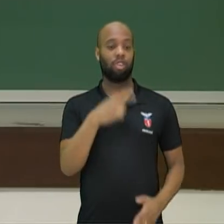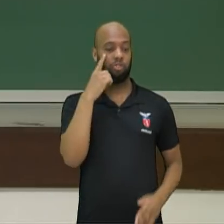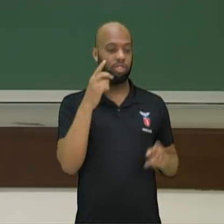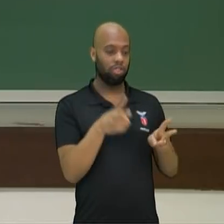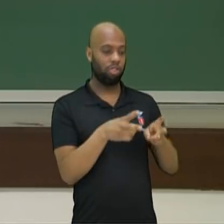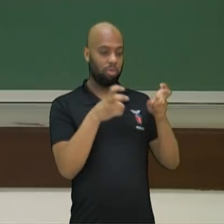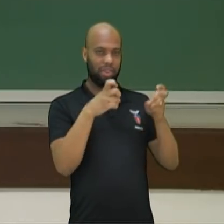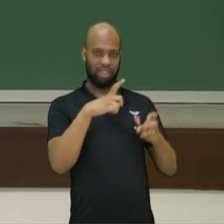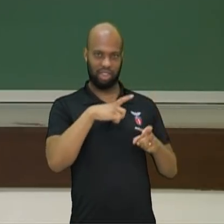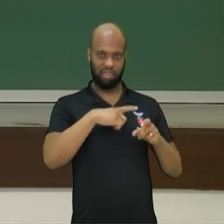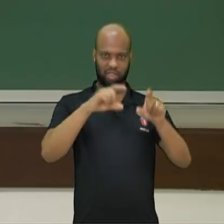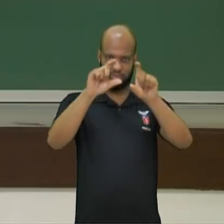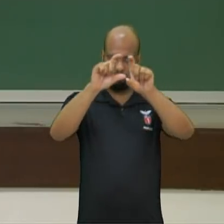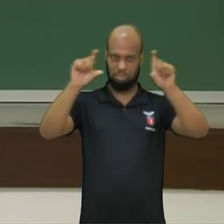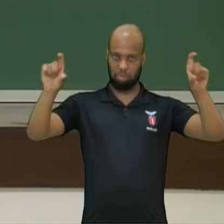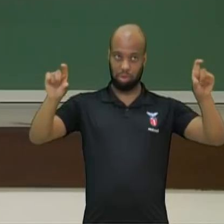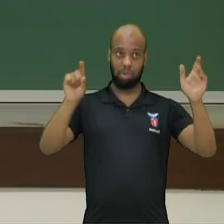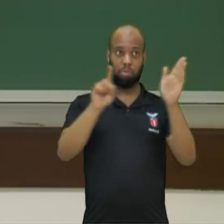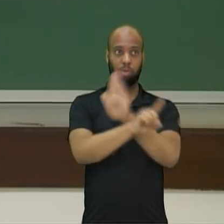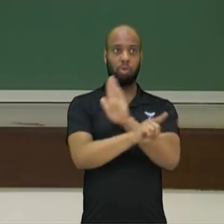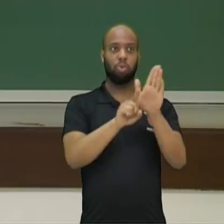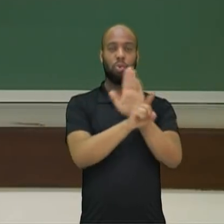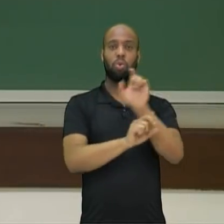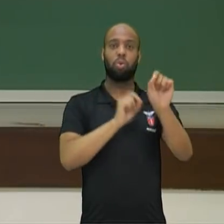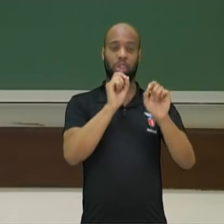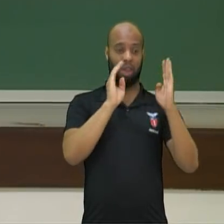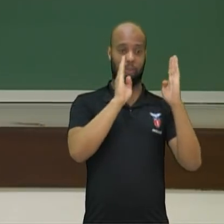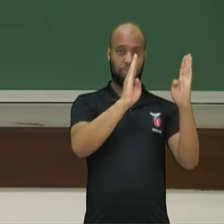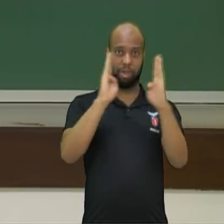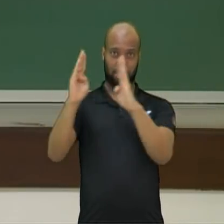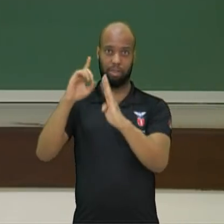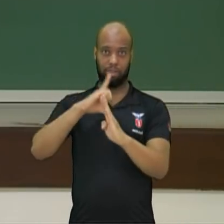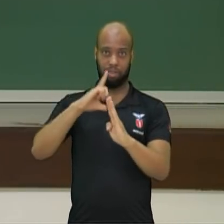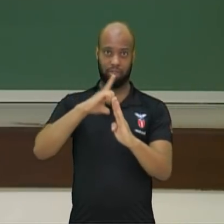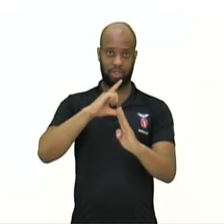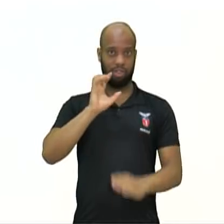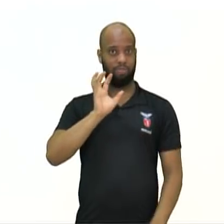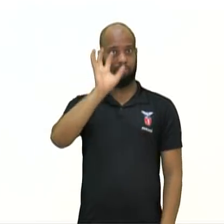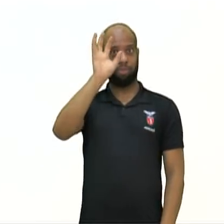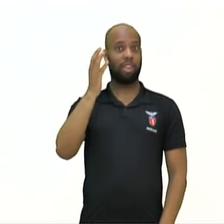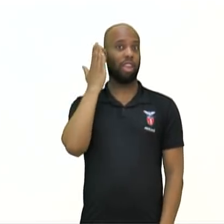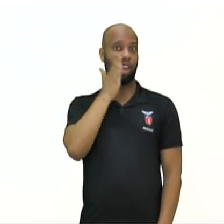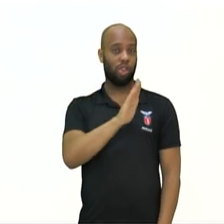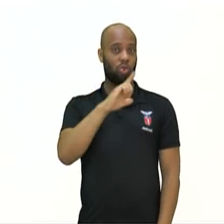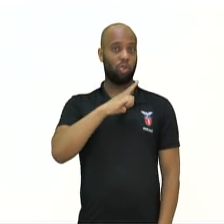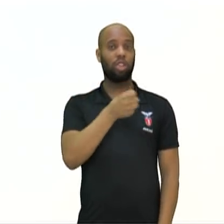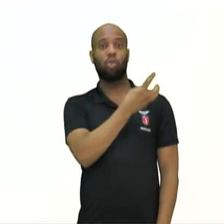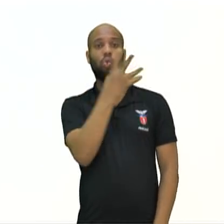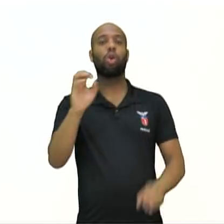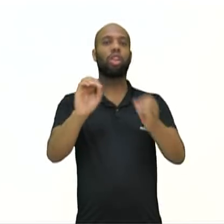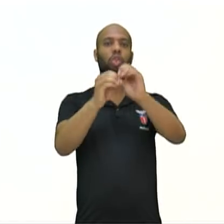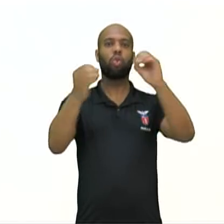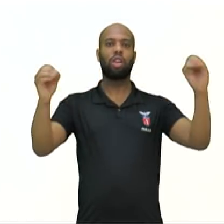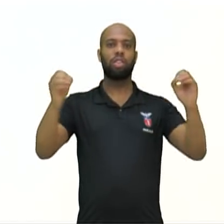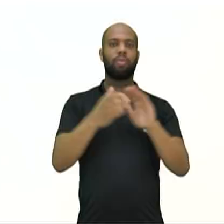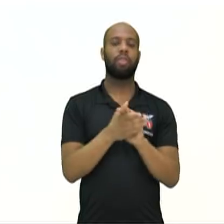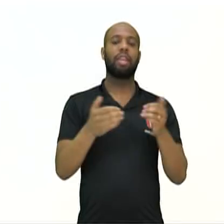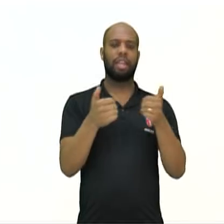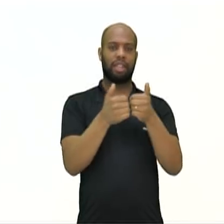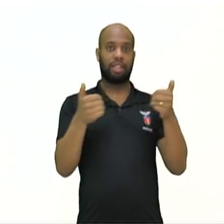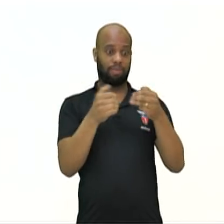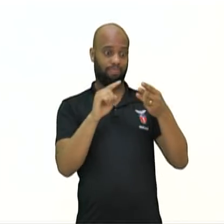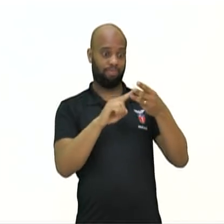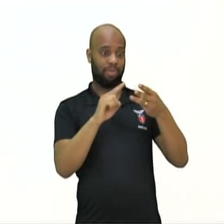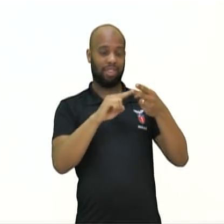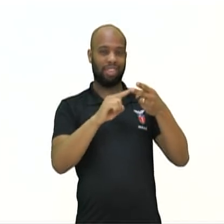Observe a linha fina, né? E está perguntando, o período que constitui a linha fina acima é formado por quantas orações? Separa as orações